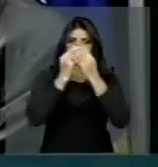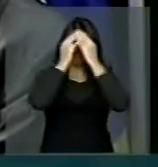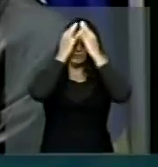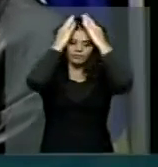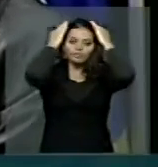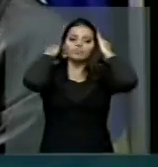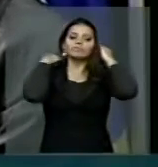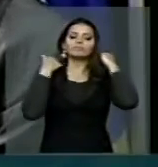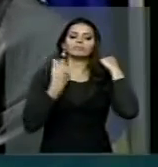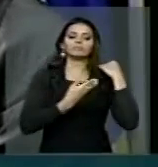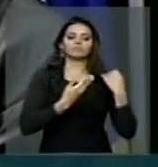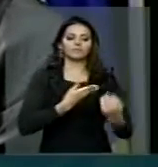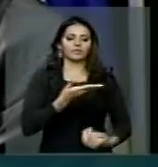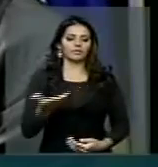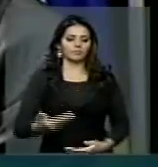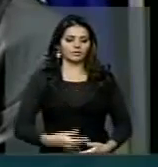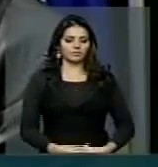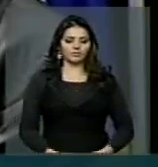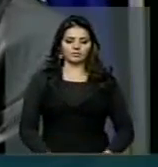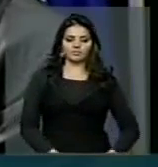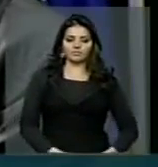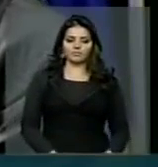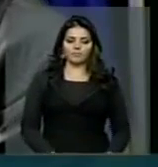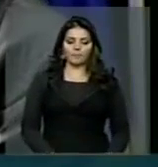e amigos.